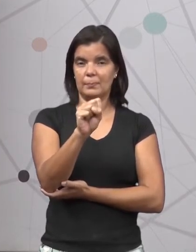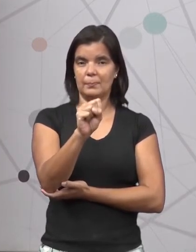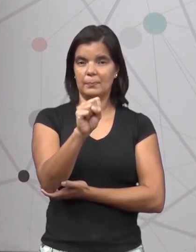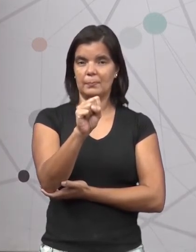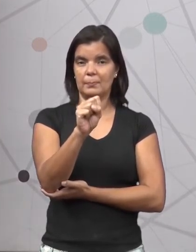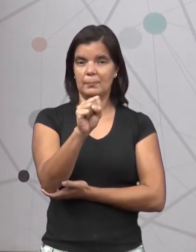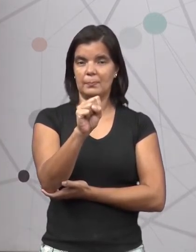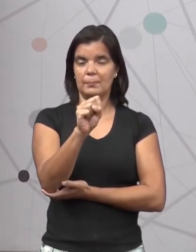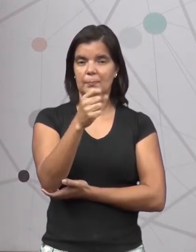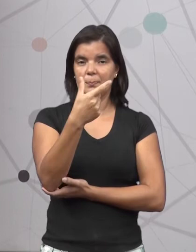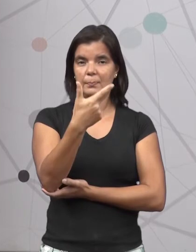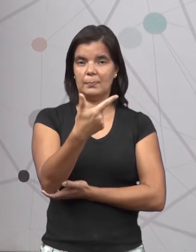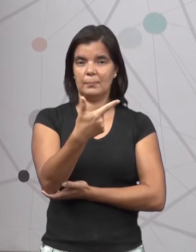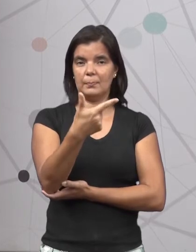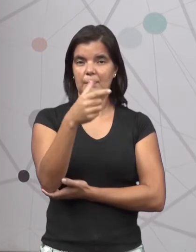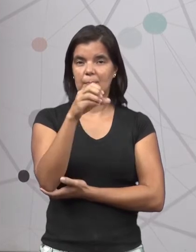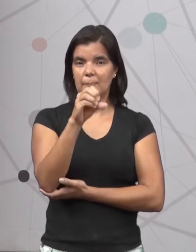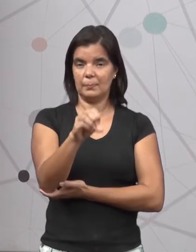28,